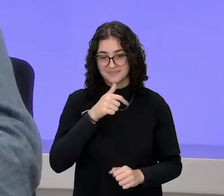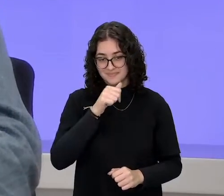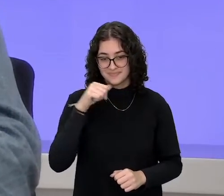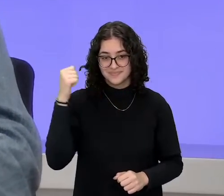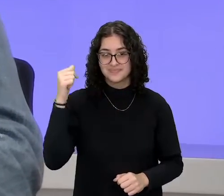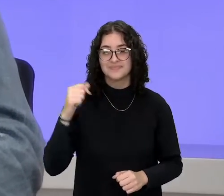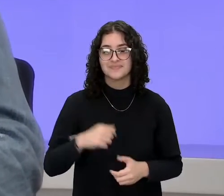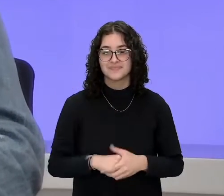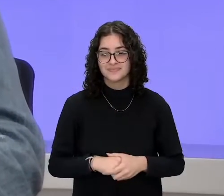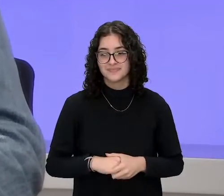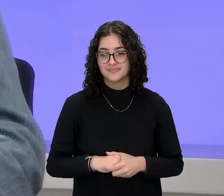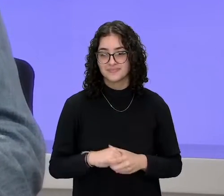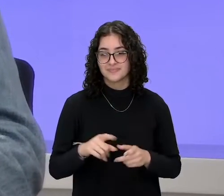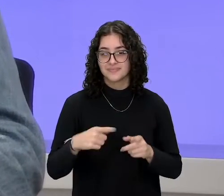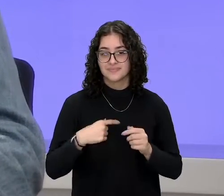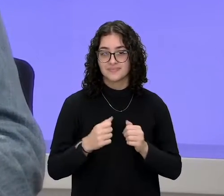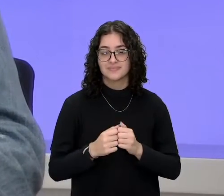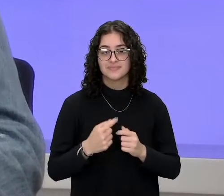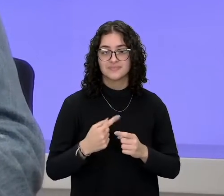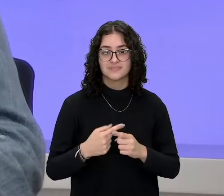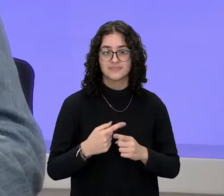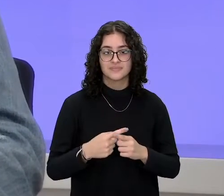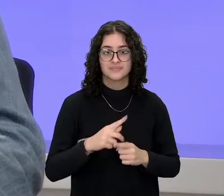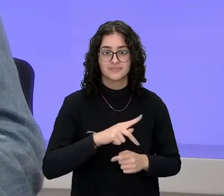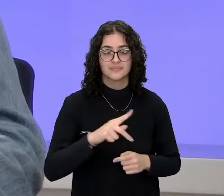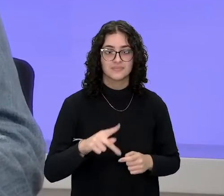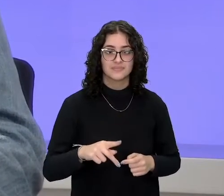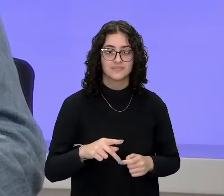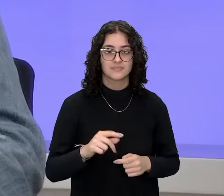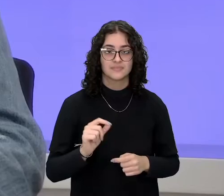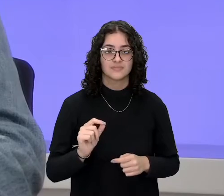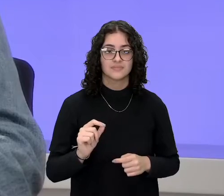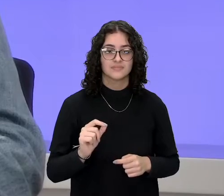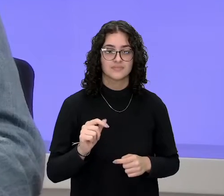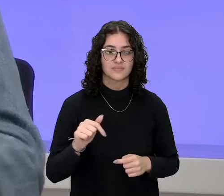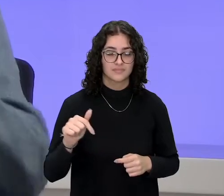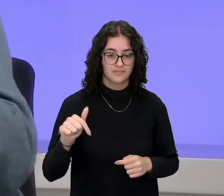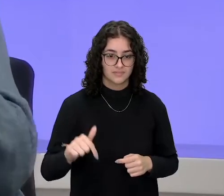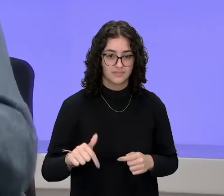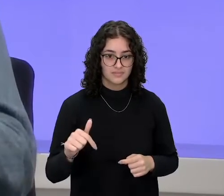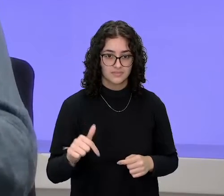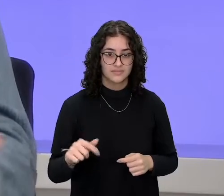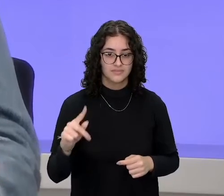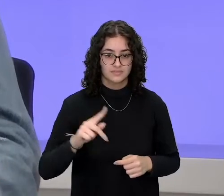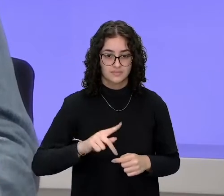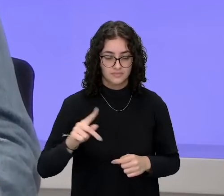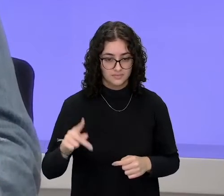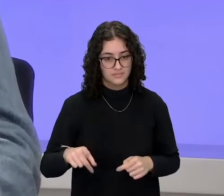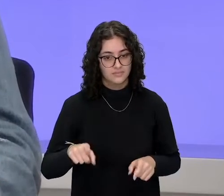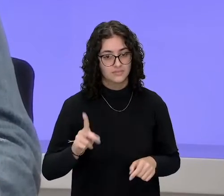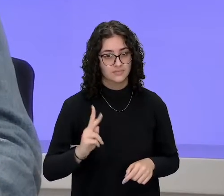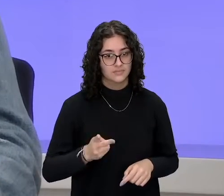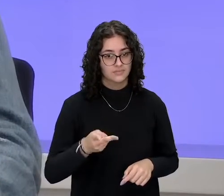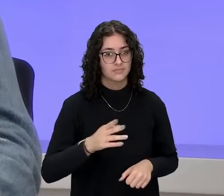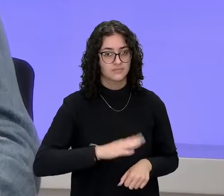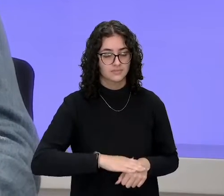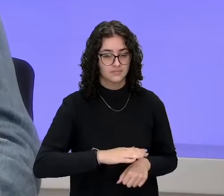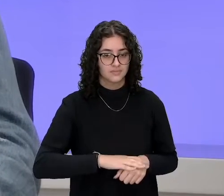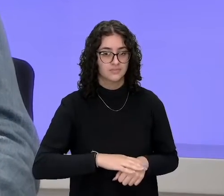honrada ainda por ter um professor formador aqui na nossa rede, pessoal. Os professores fazem